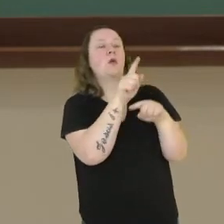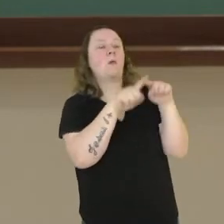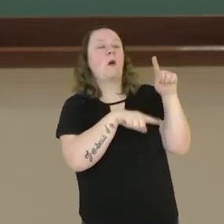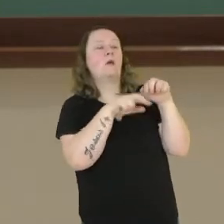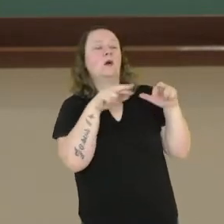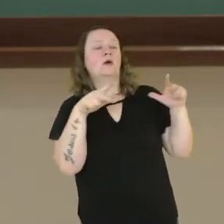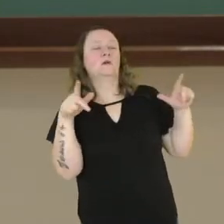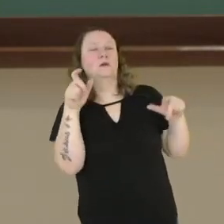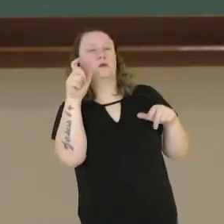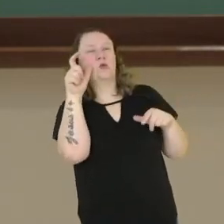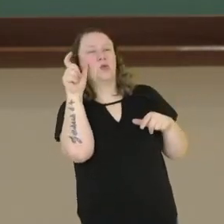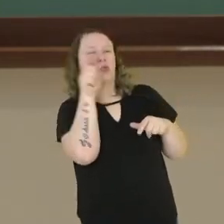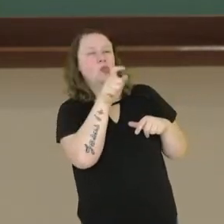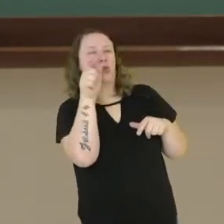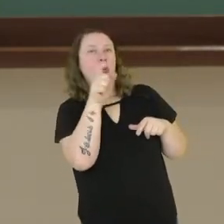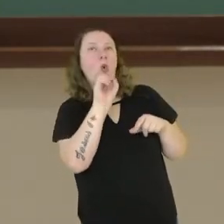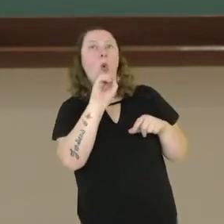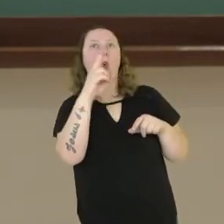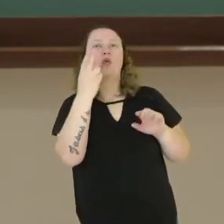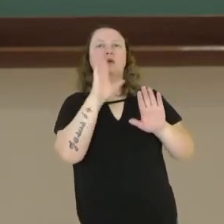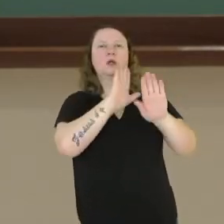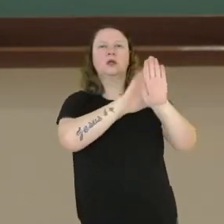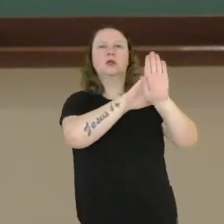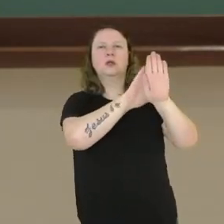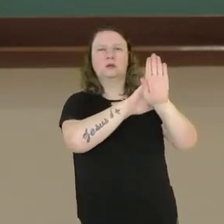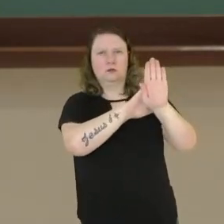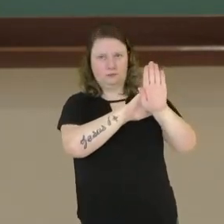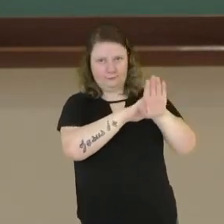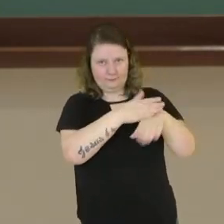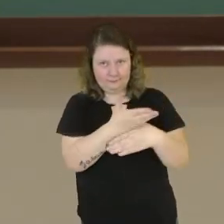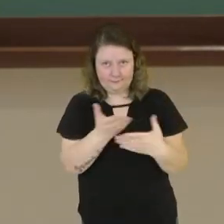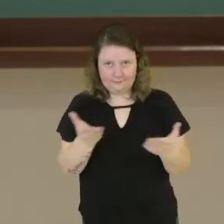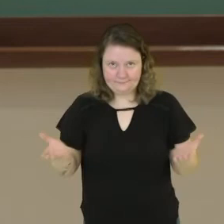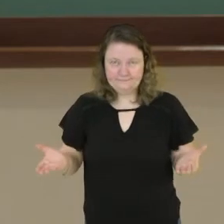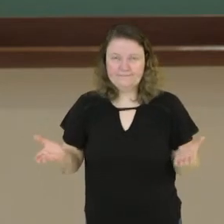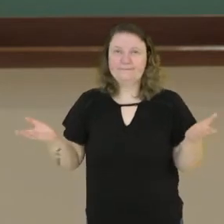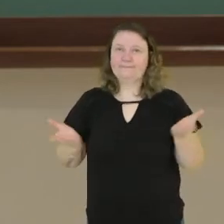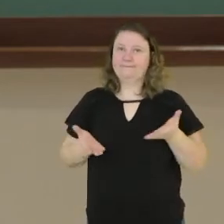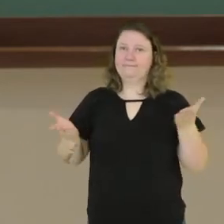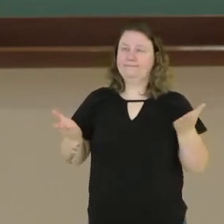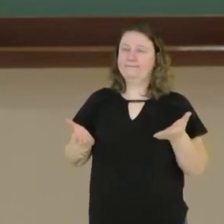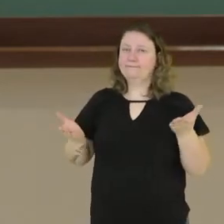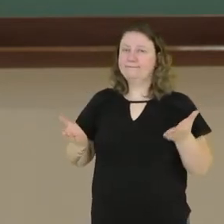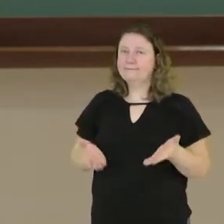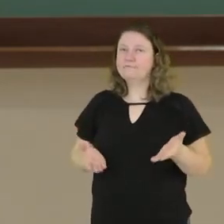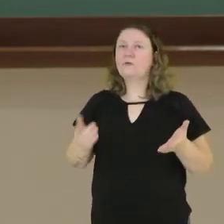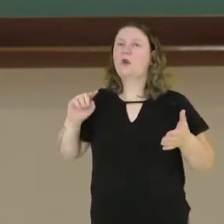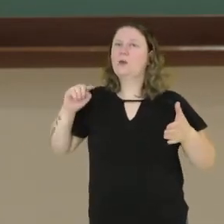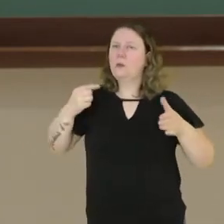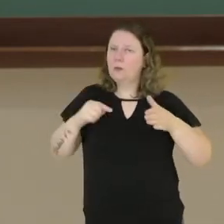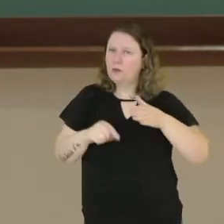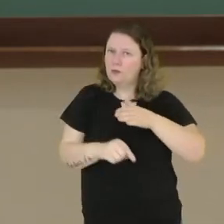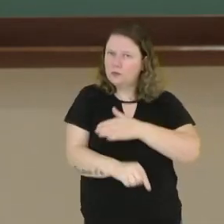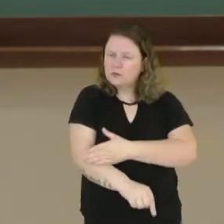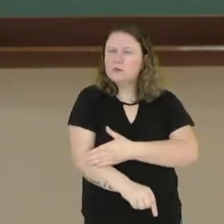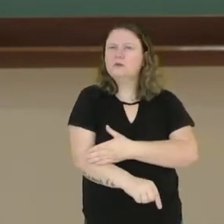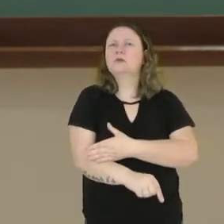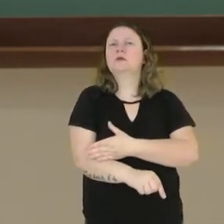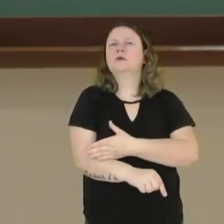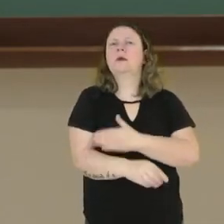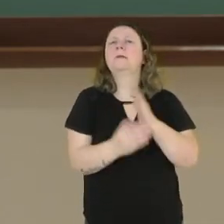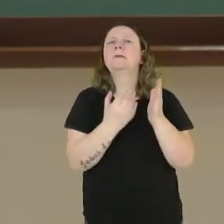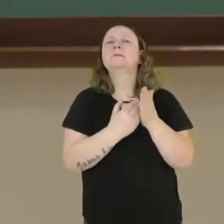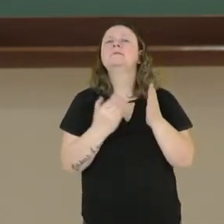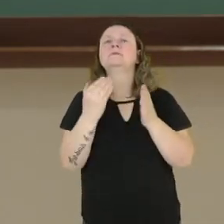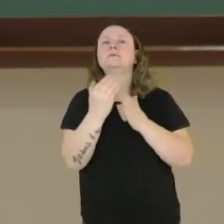materiais ou ideológicos. Agora vamos nos aprofundar um pouco mais sobre então essa